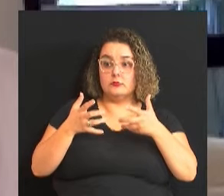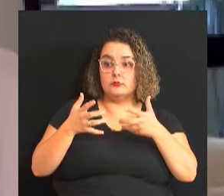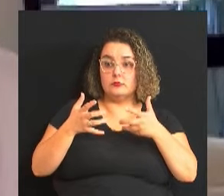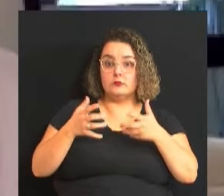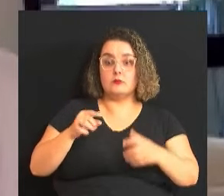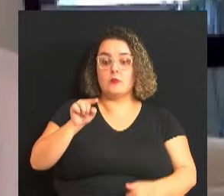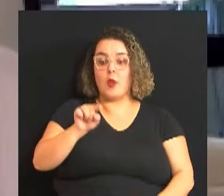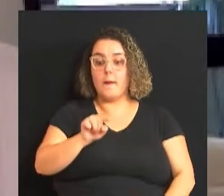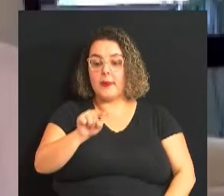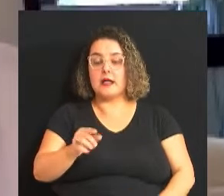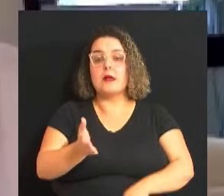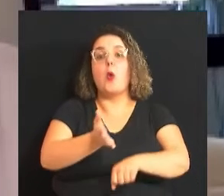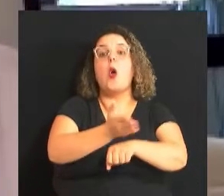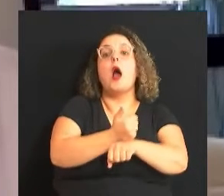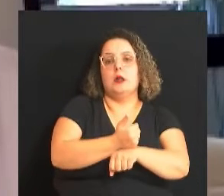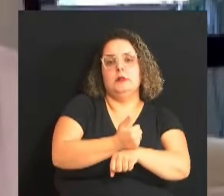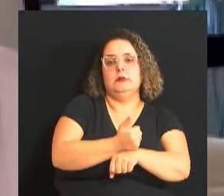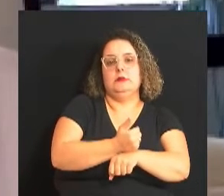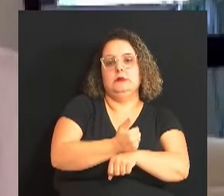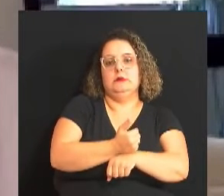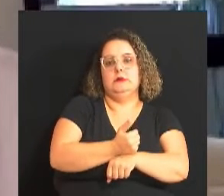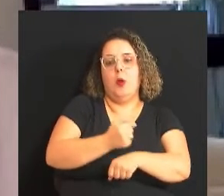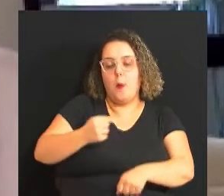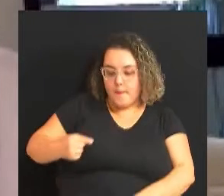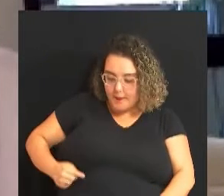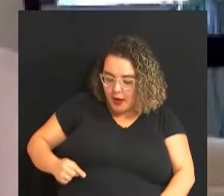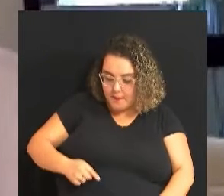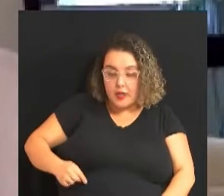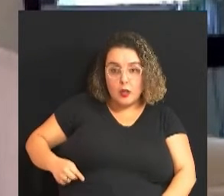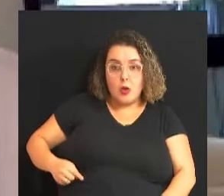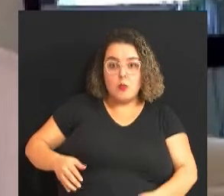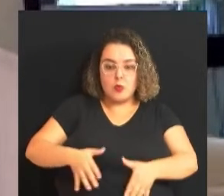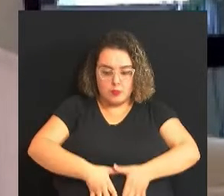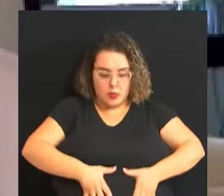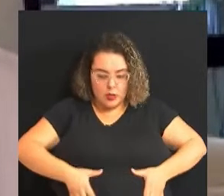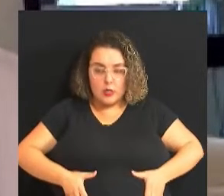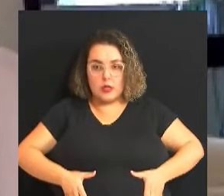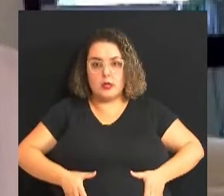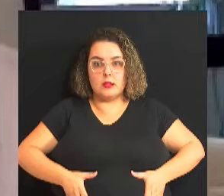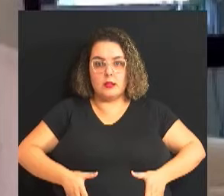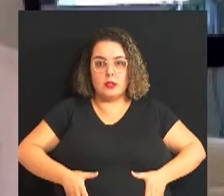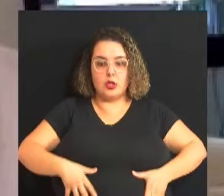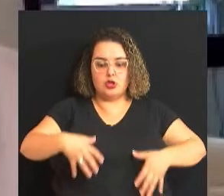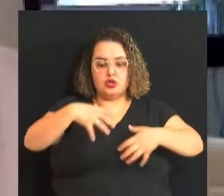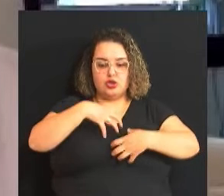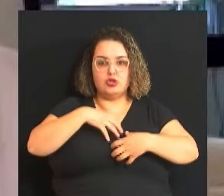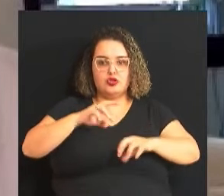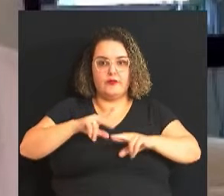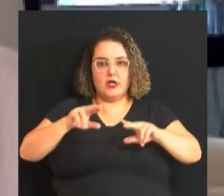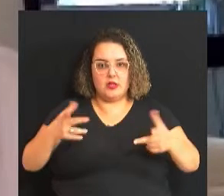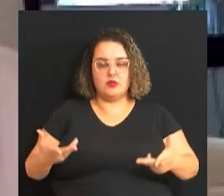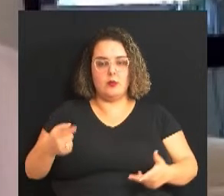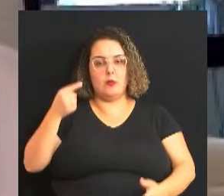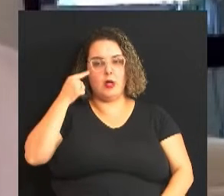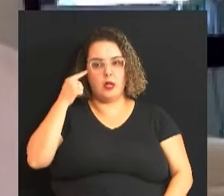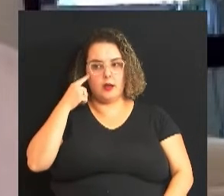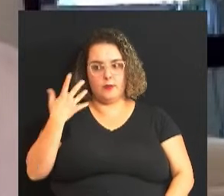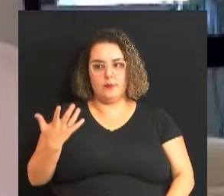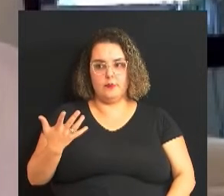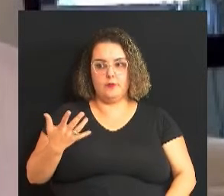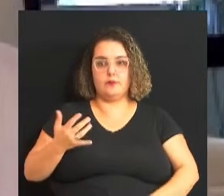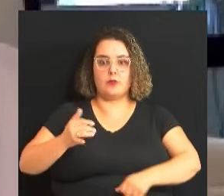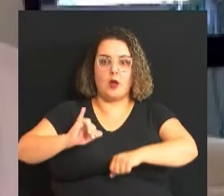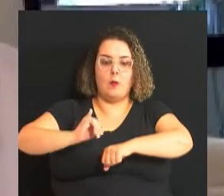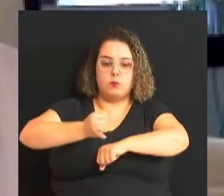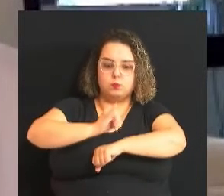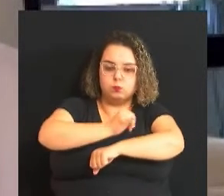prévia, tá? Por quê? Porque a barriga das pessoas tem forma diferente. Imagina que você é uma pessoa gorda,